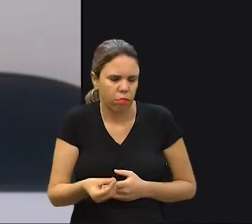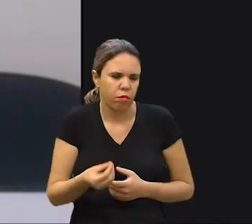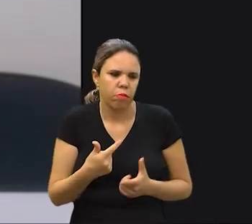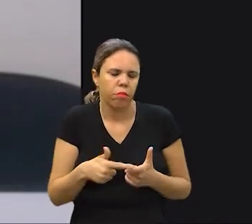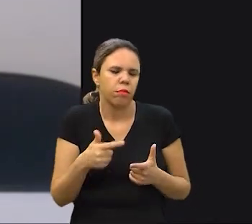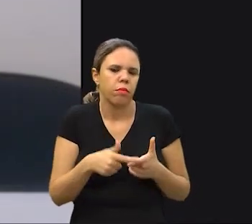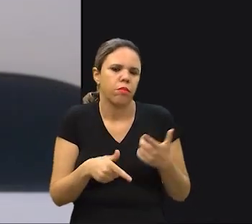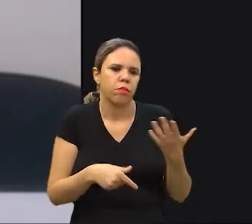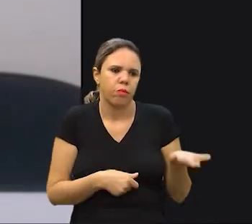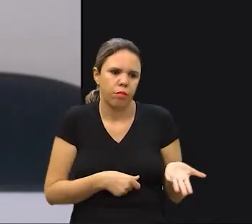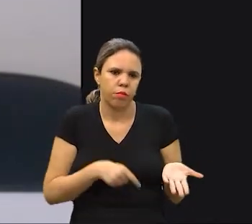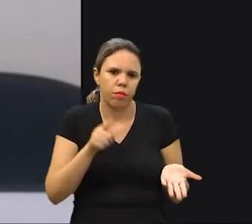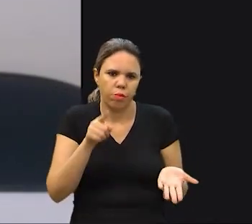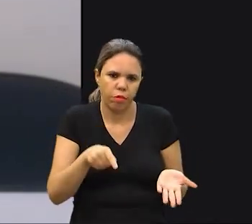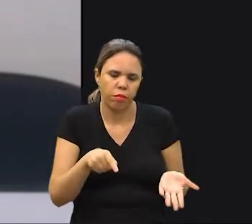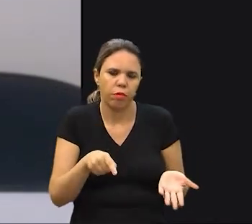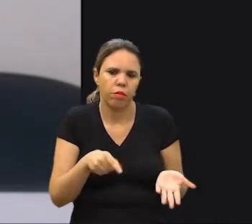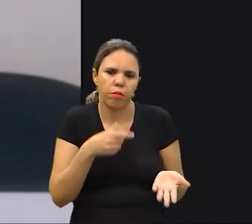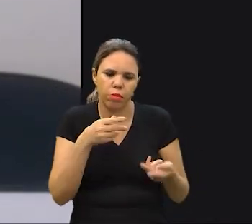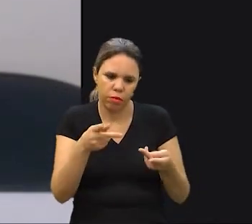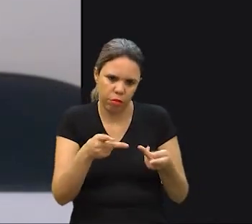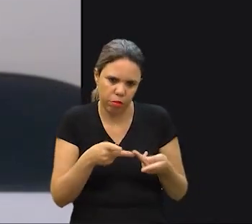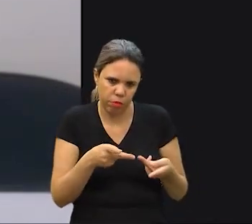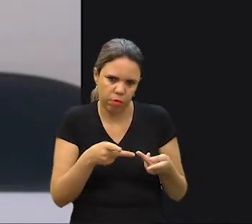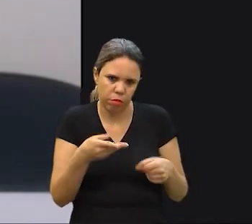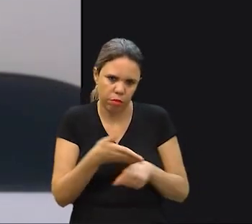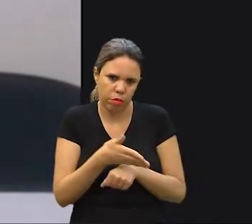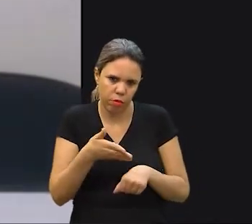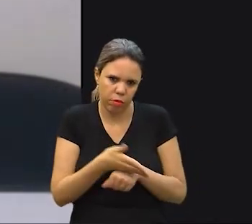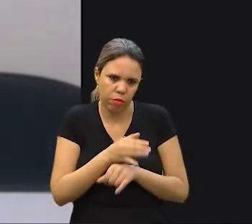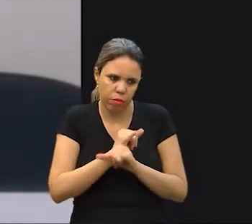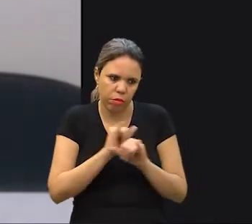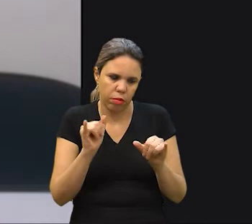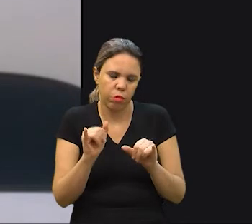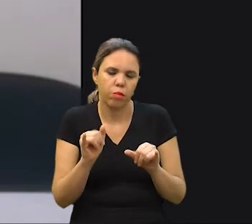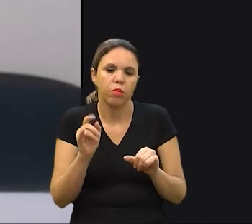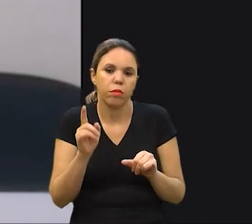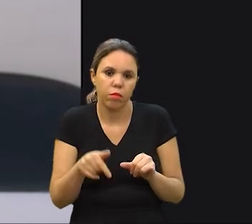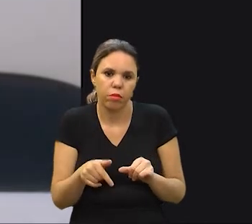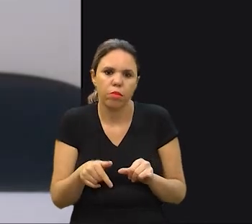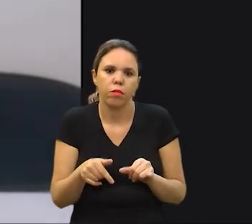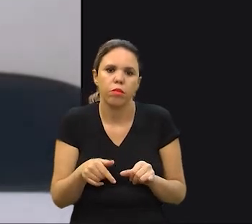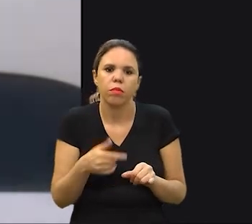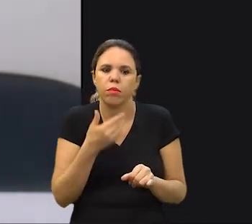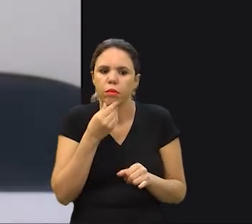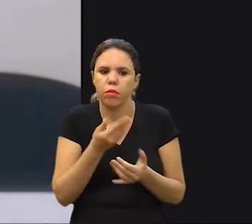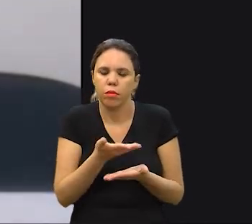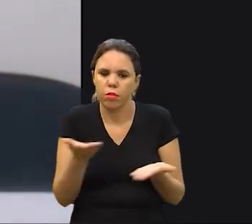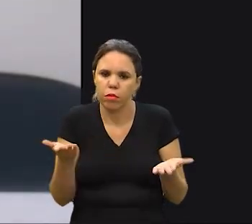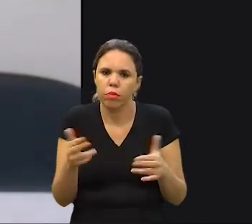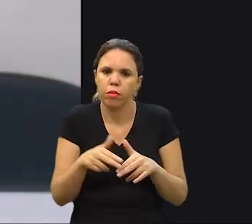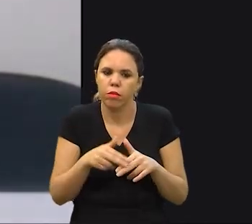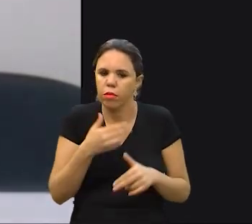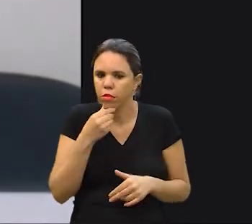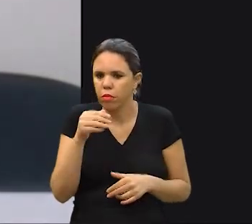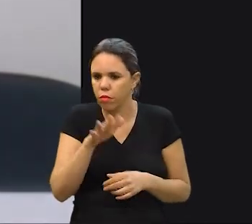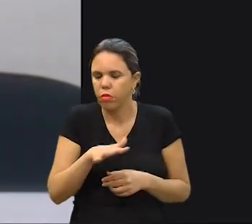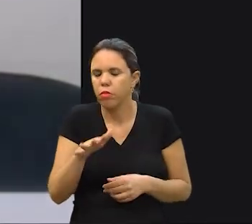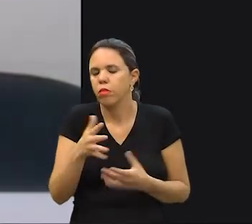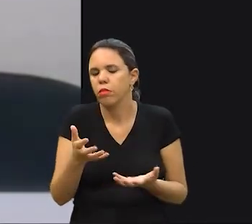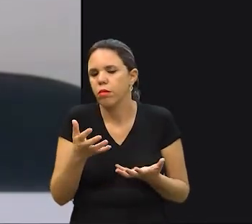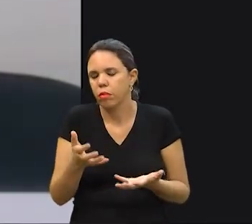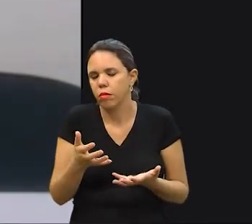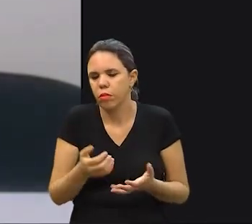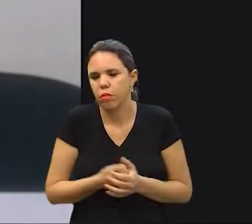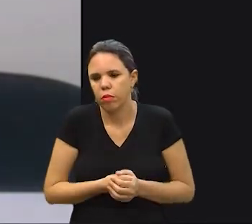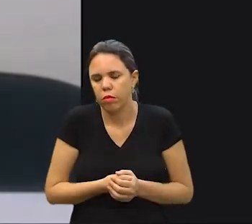entende dessa problemática, você é o convidado para participar dessa campanha. Essa campanha é para você, justamente o homem